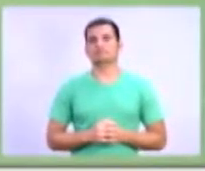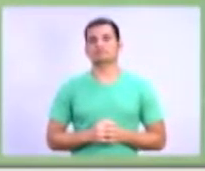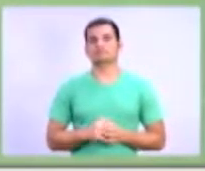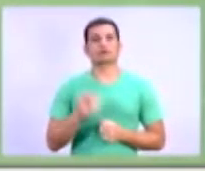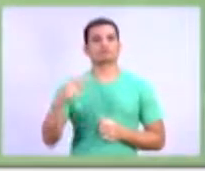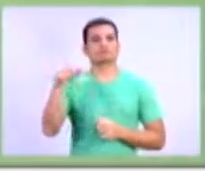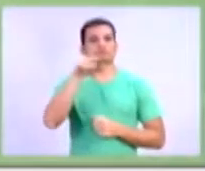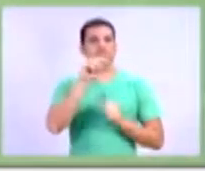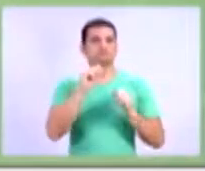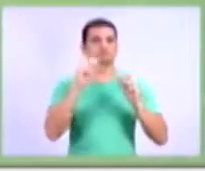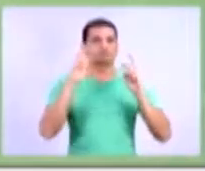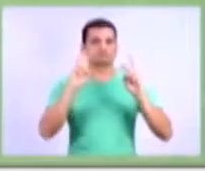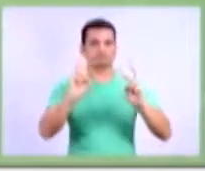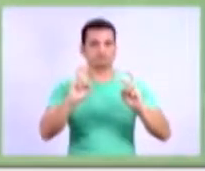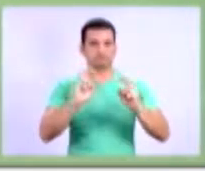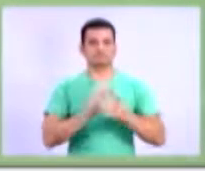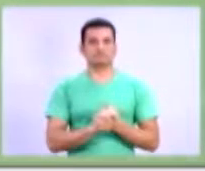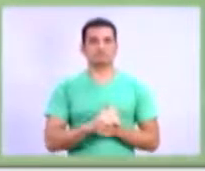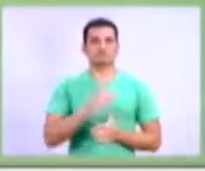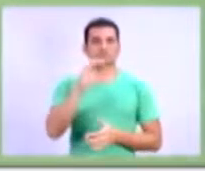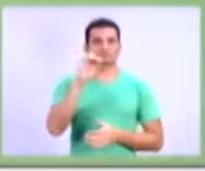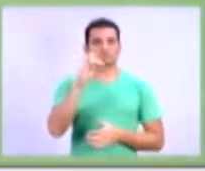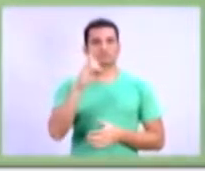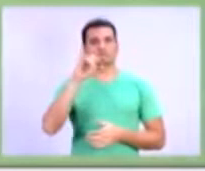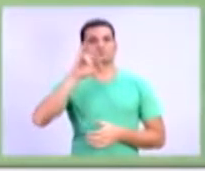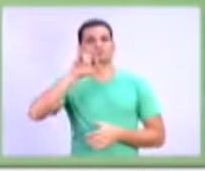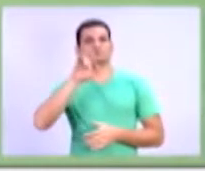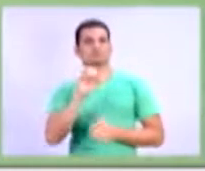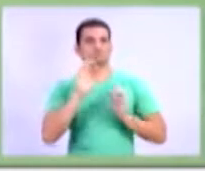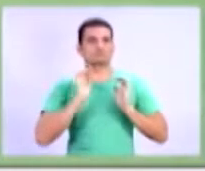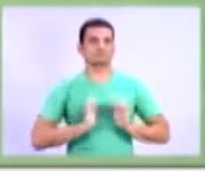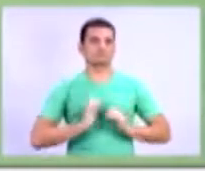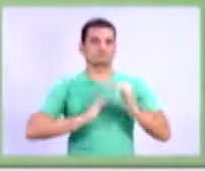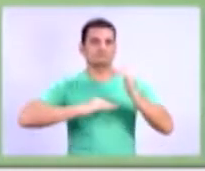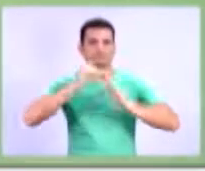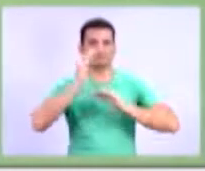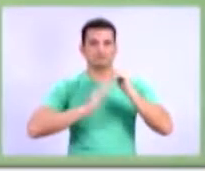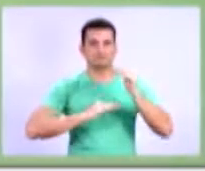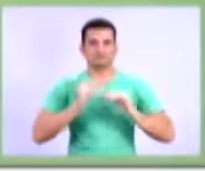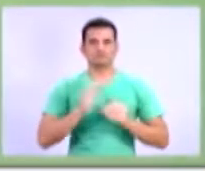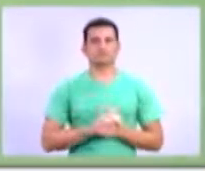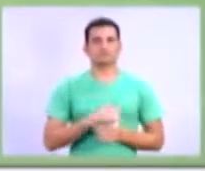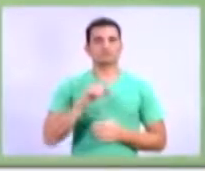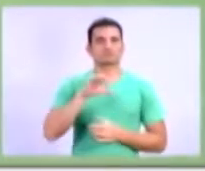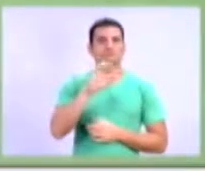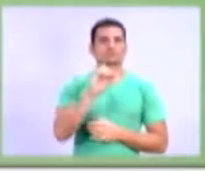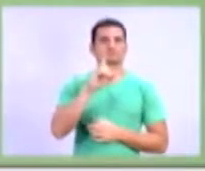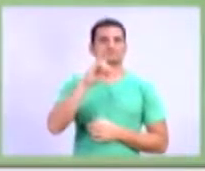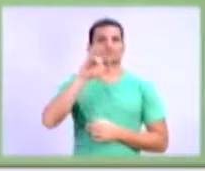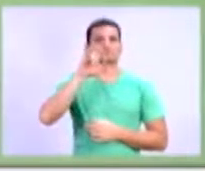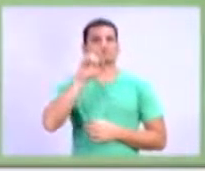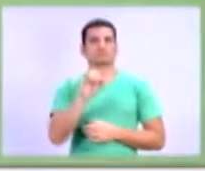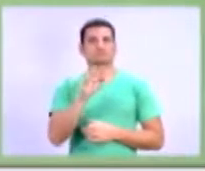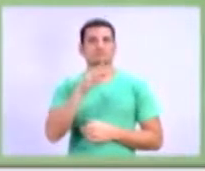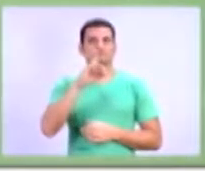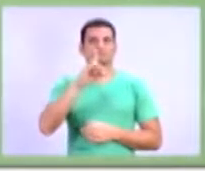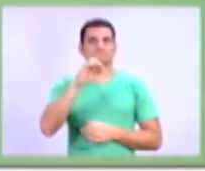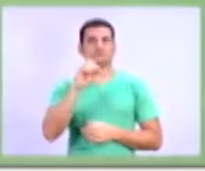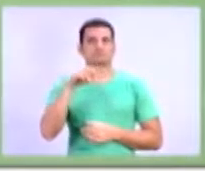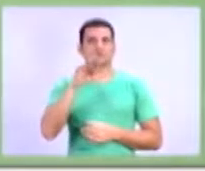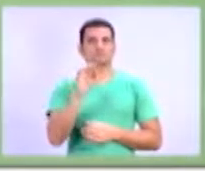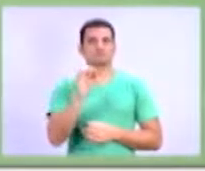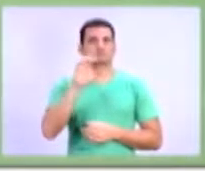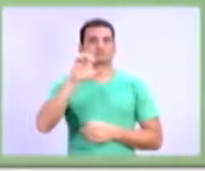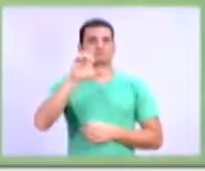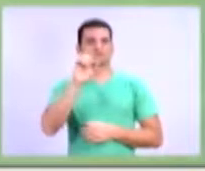nós falamos de código de ética profissional, nós estamos falando de um código deontológico, ou seja,